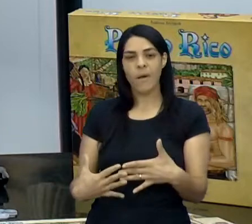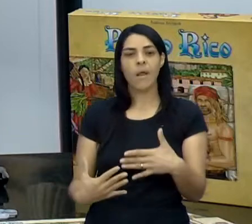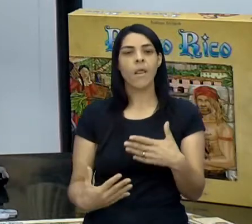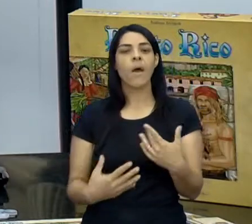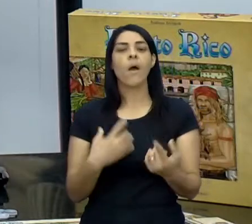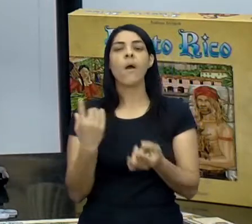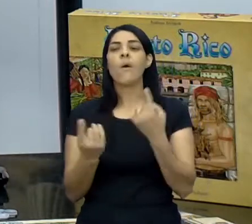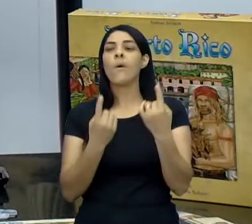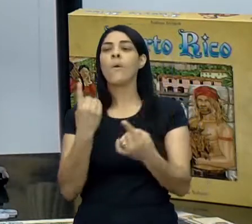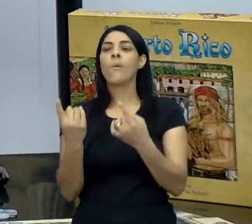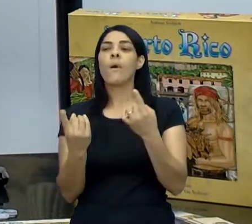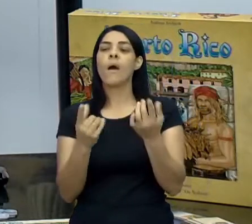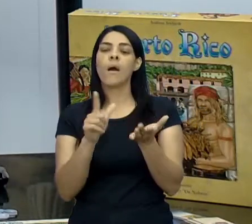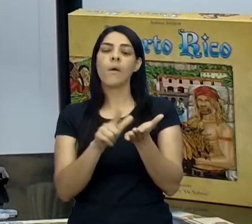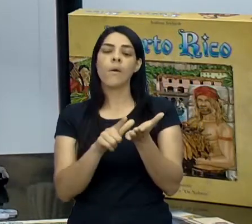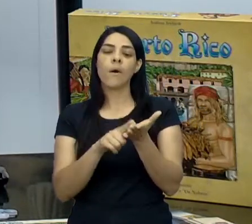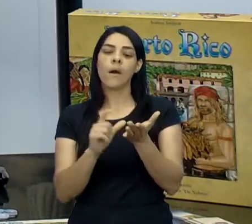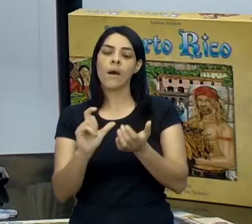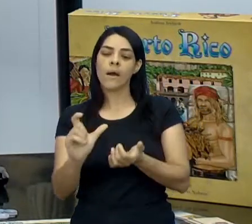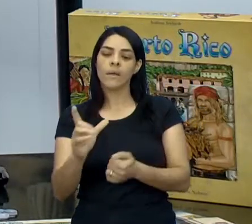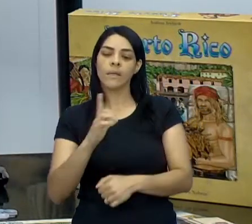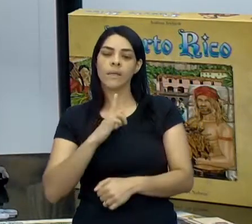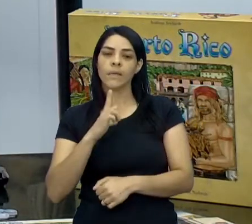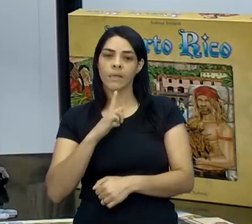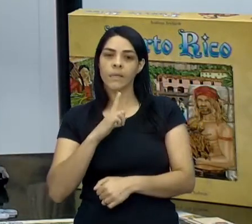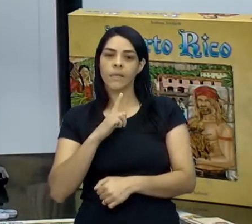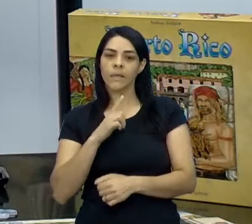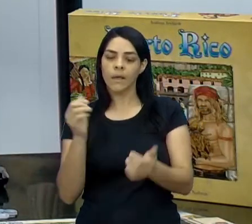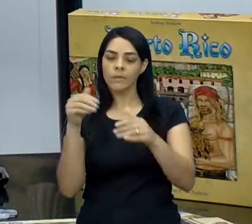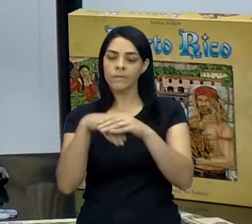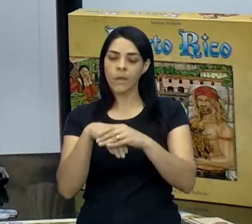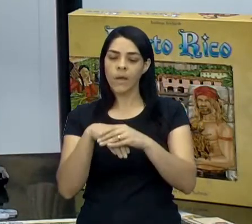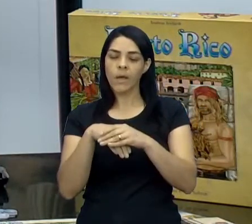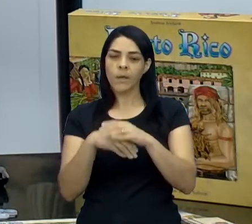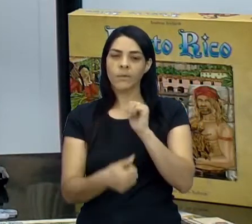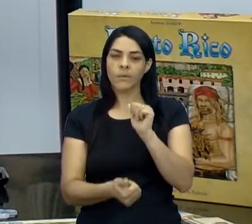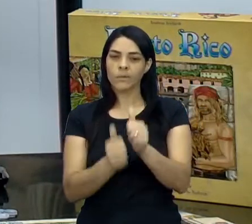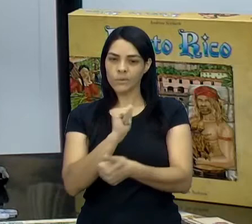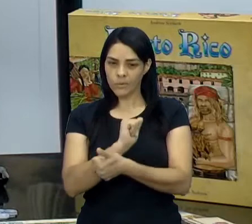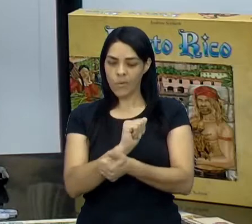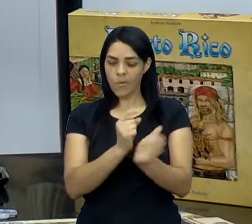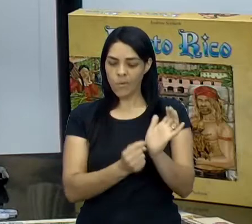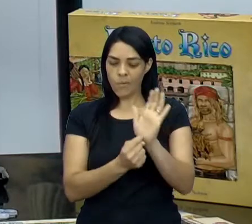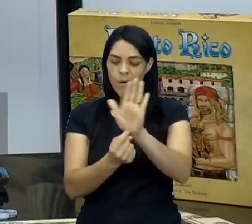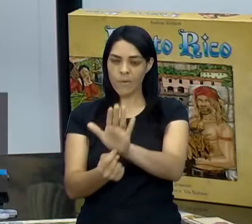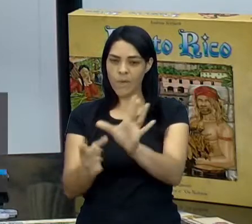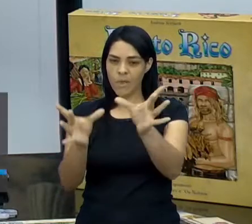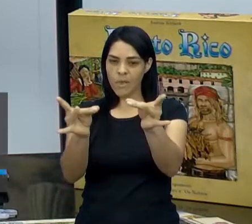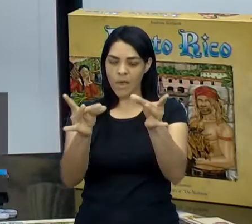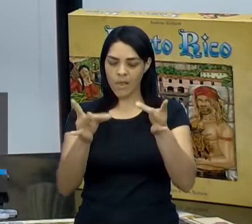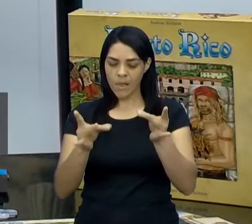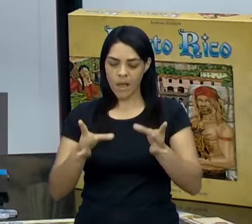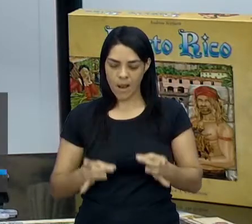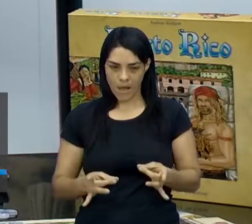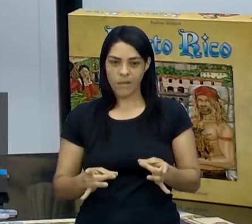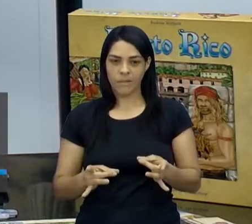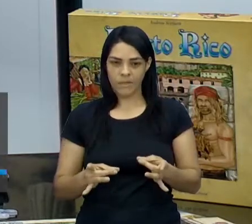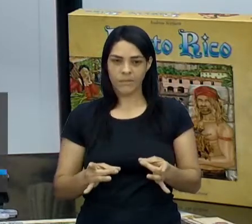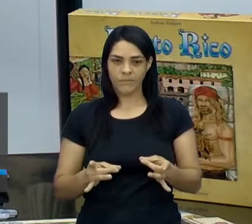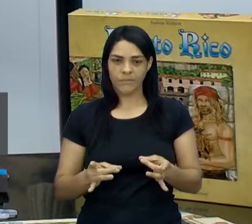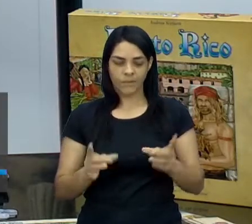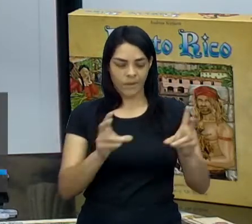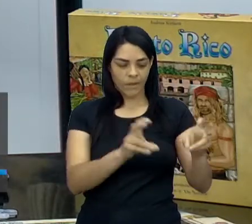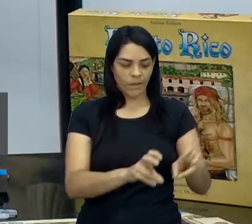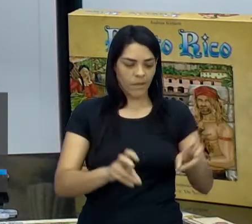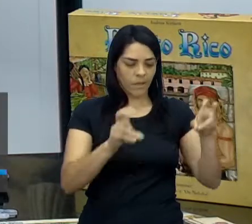as cartas que tem no jogo. Ele vai apresentando os componentes de uma forma mais detalhada. No Agrícola você